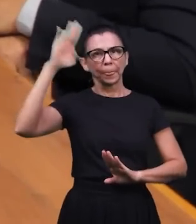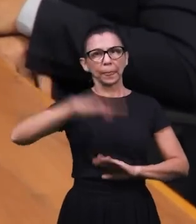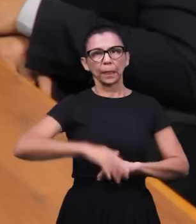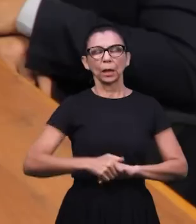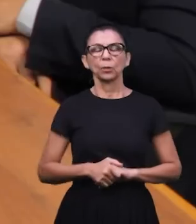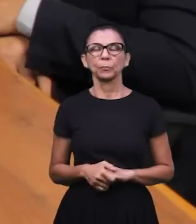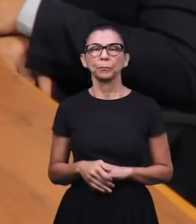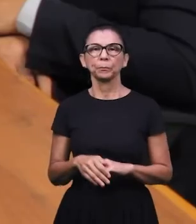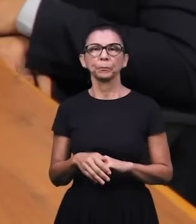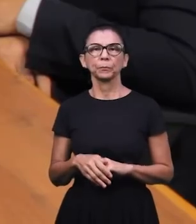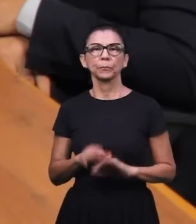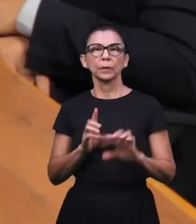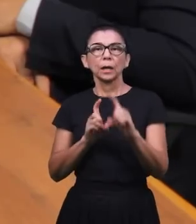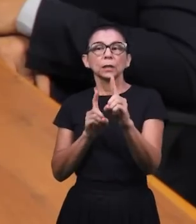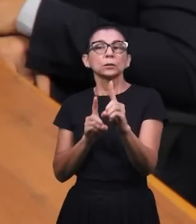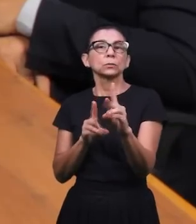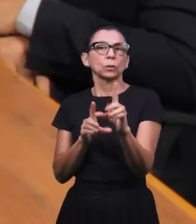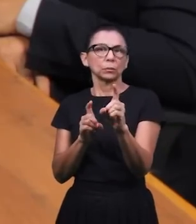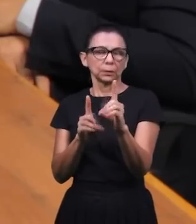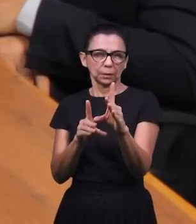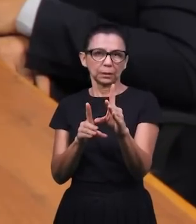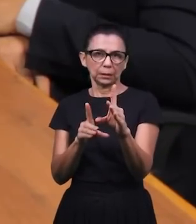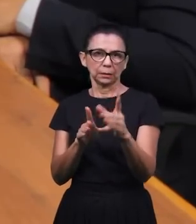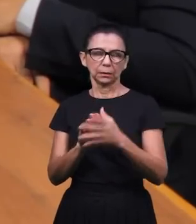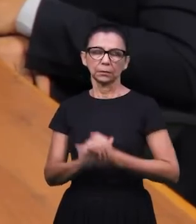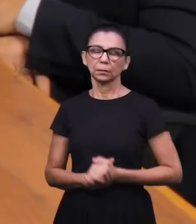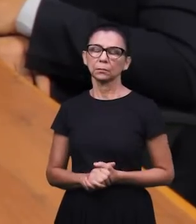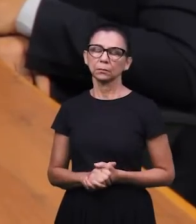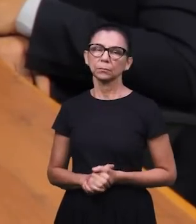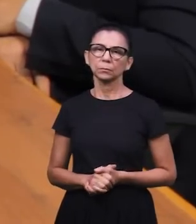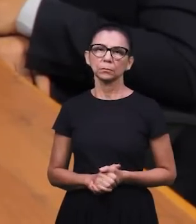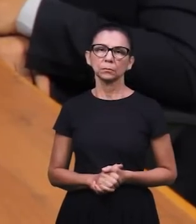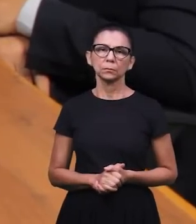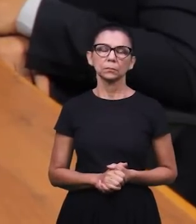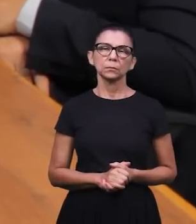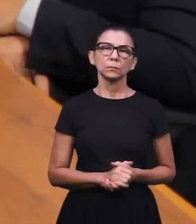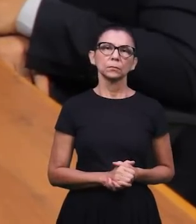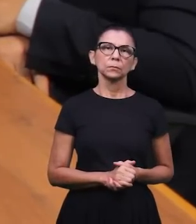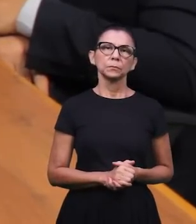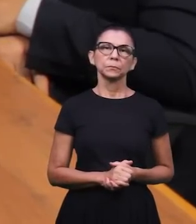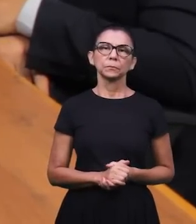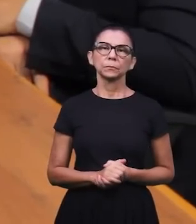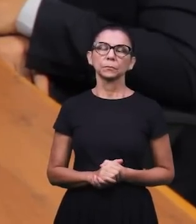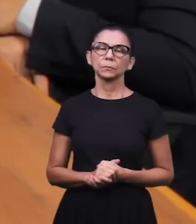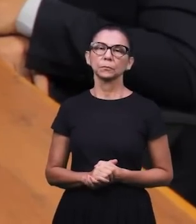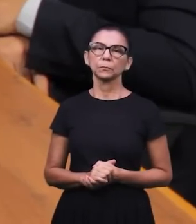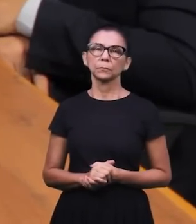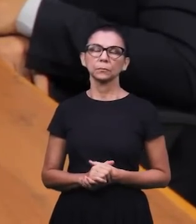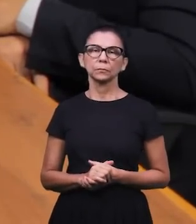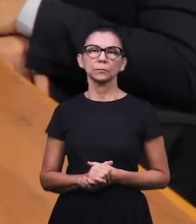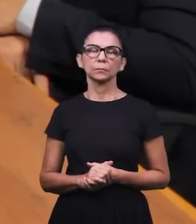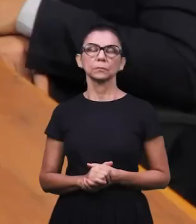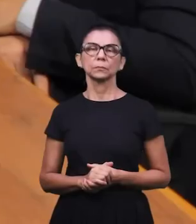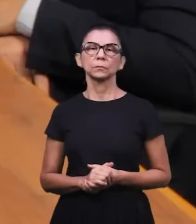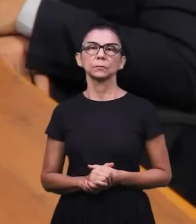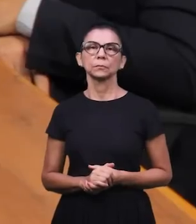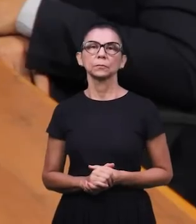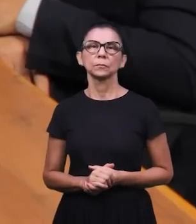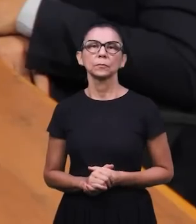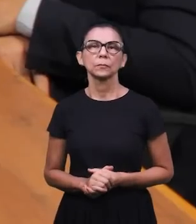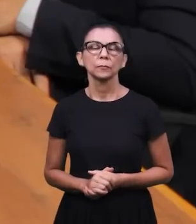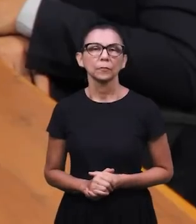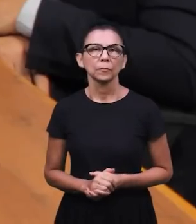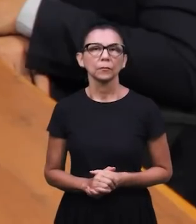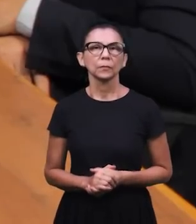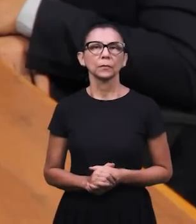já fala sobre a doutrina, na transmissão da herança. Quando os nossos filhos perguntarem, porque os pais